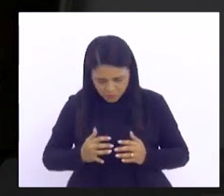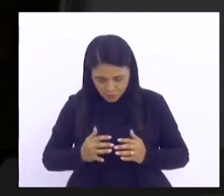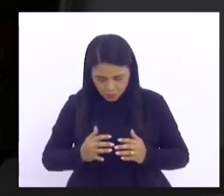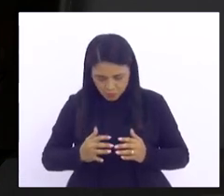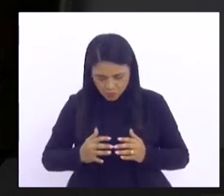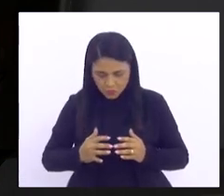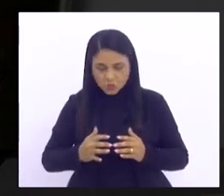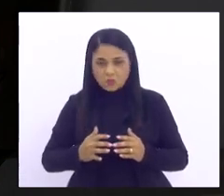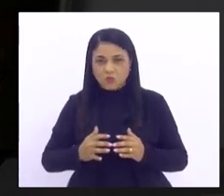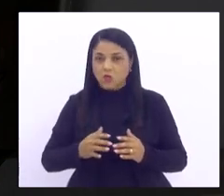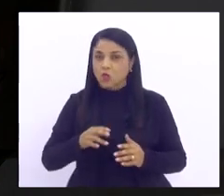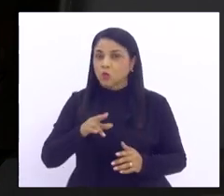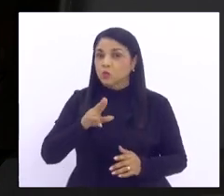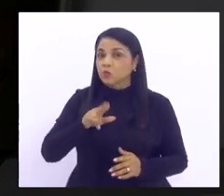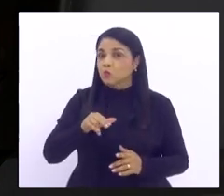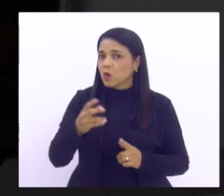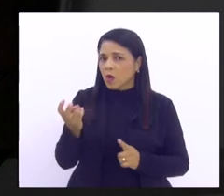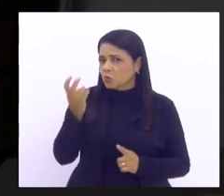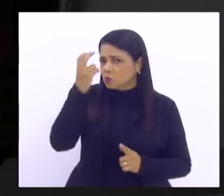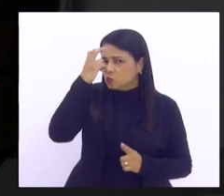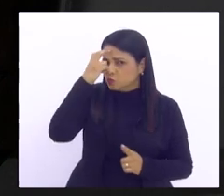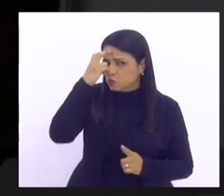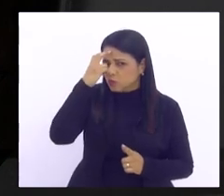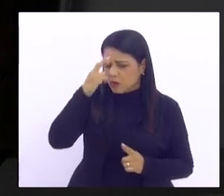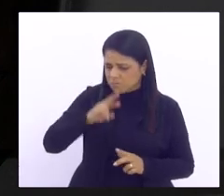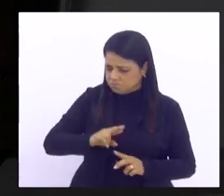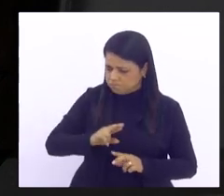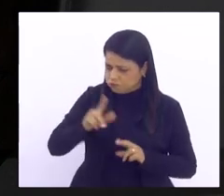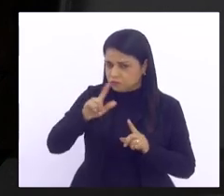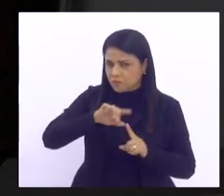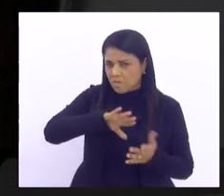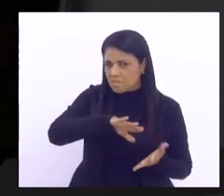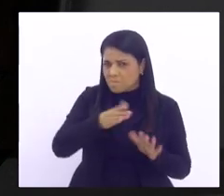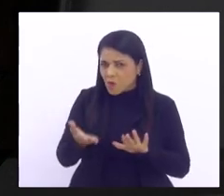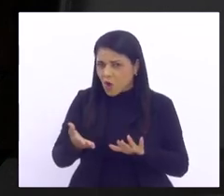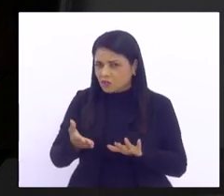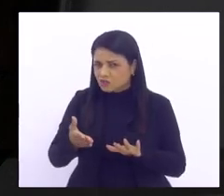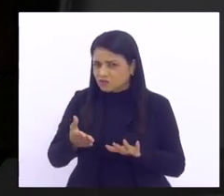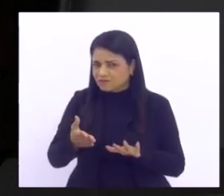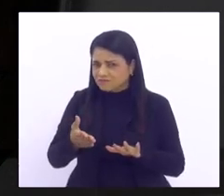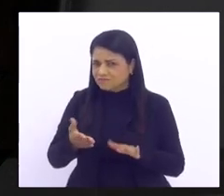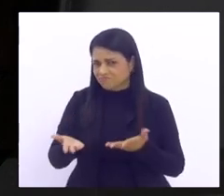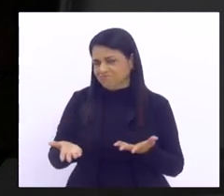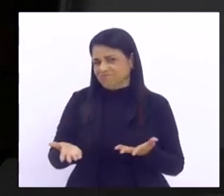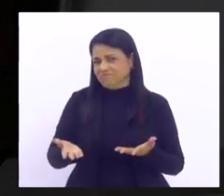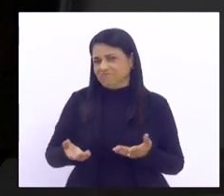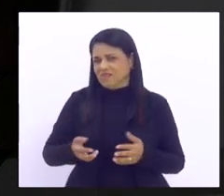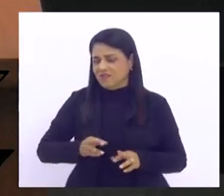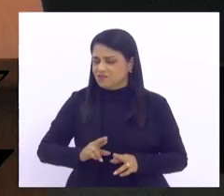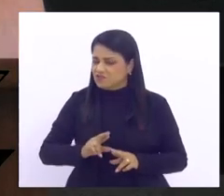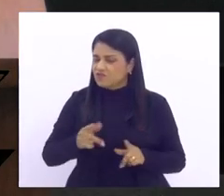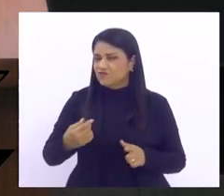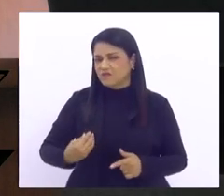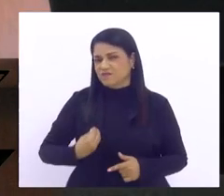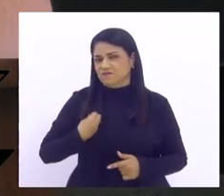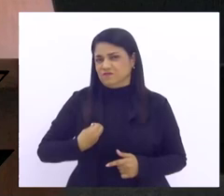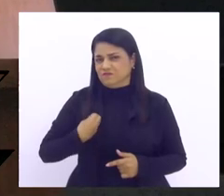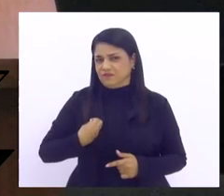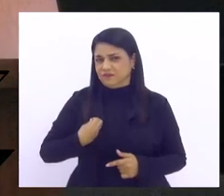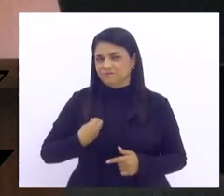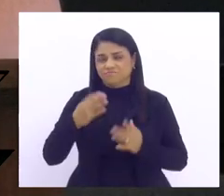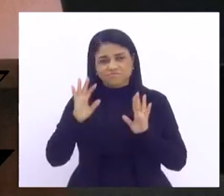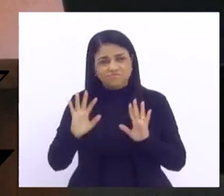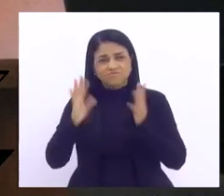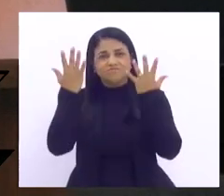Nunca a cultura de morte, sempre a cultura da vida. Por isso, hoje, saúdo mais uma vez o deputado